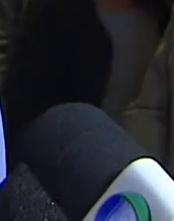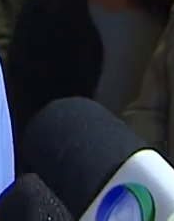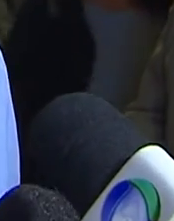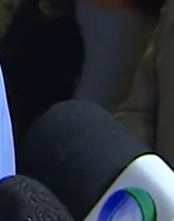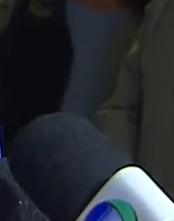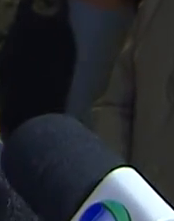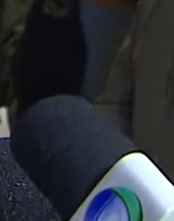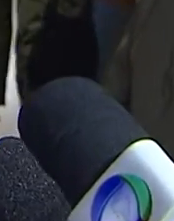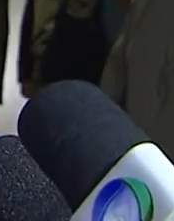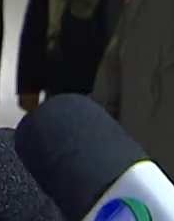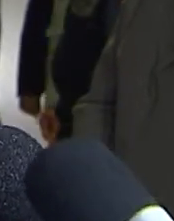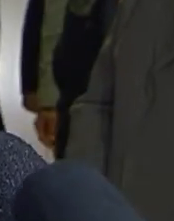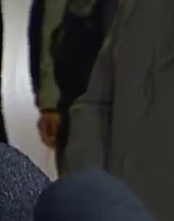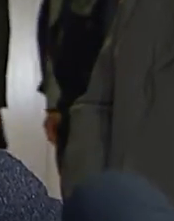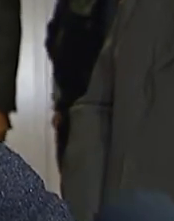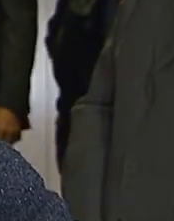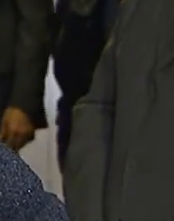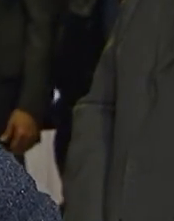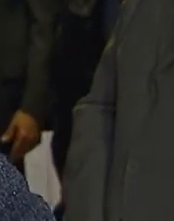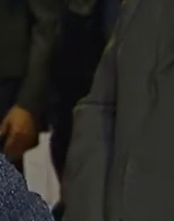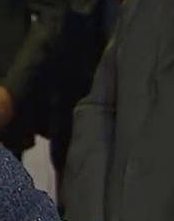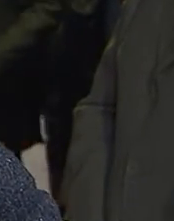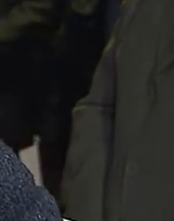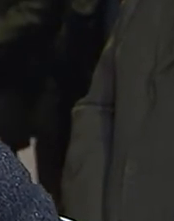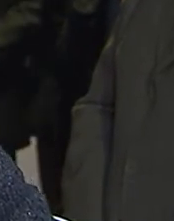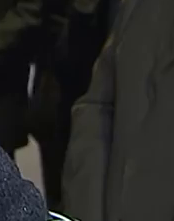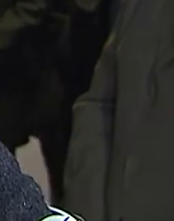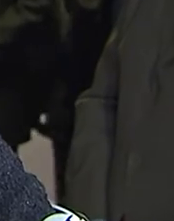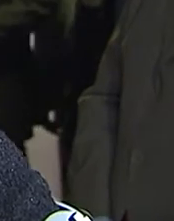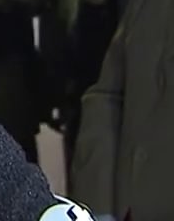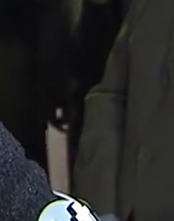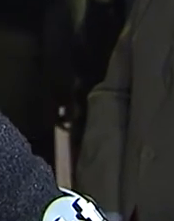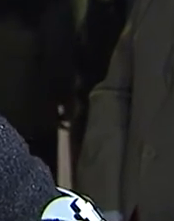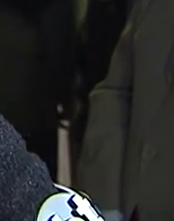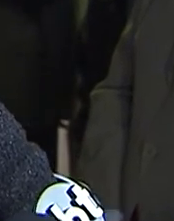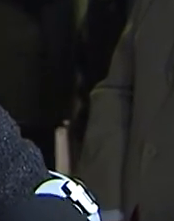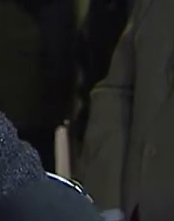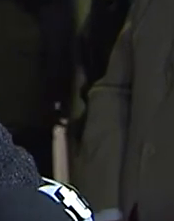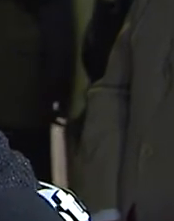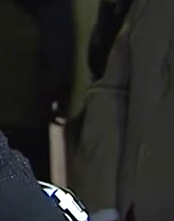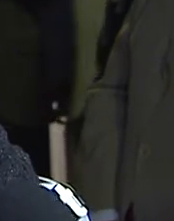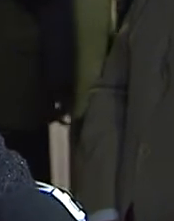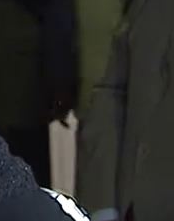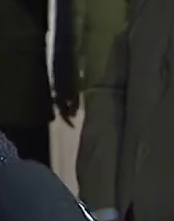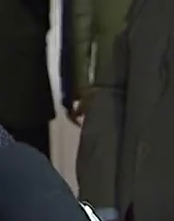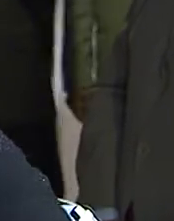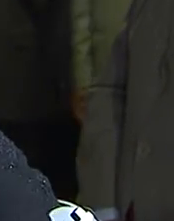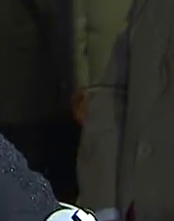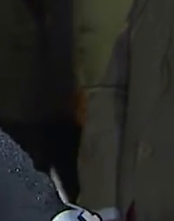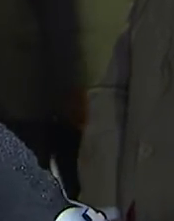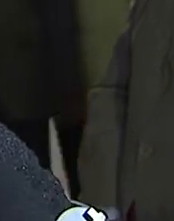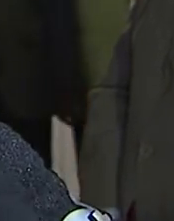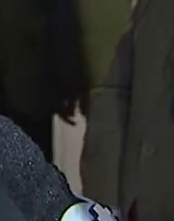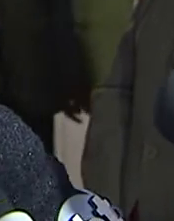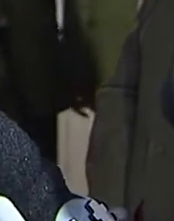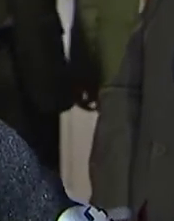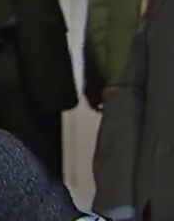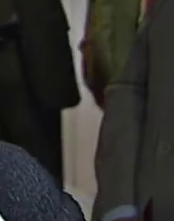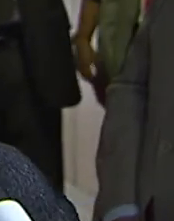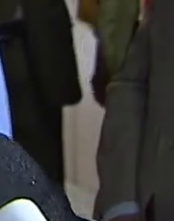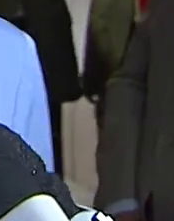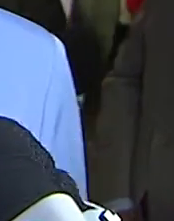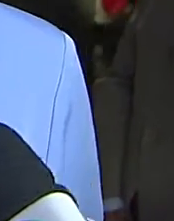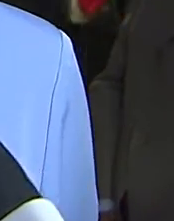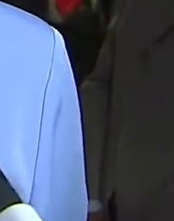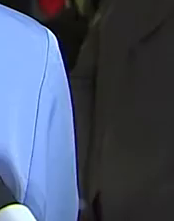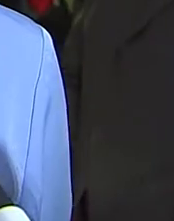Estamos ao vivo acompanhando o finalzinho da cerimônia do Programa de Investimento em Energia Elétrica. Veja bem, gente,